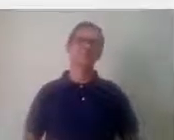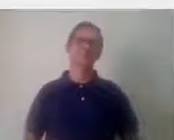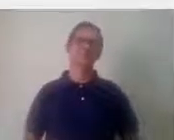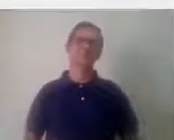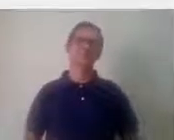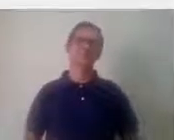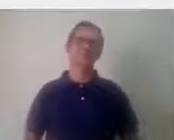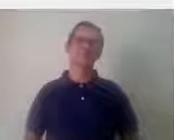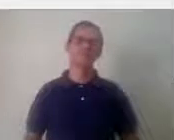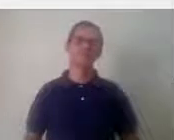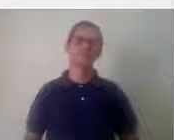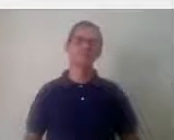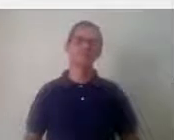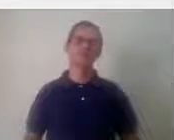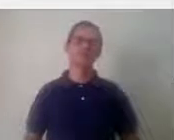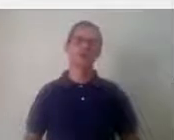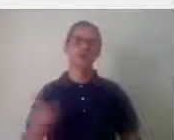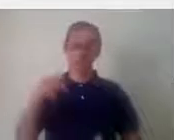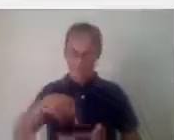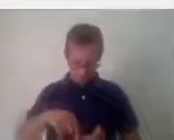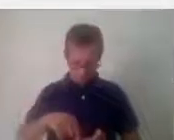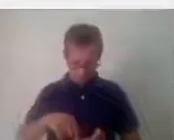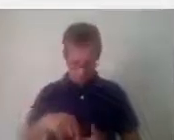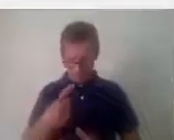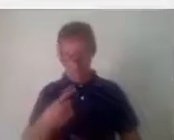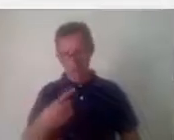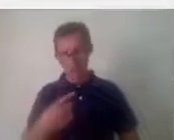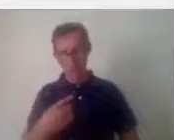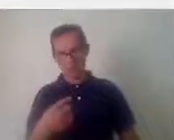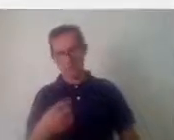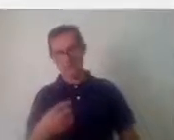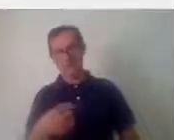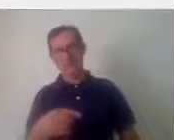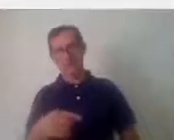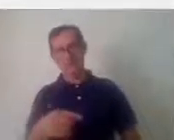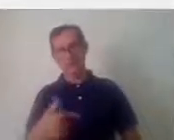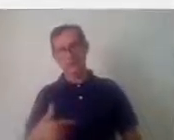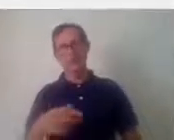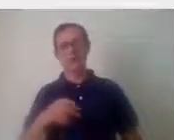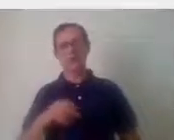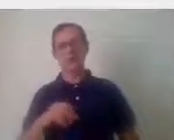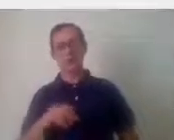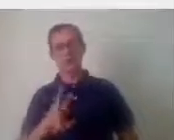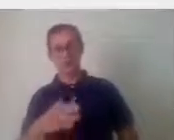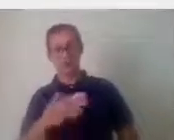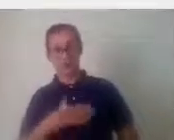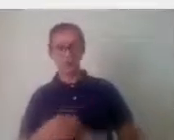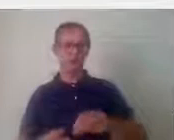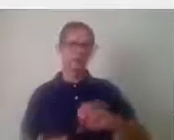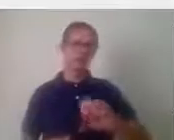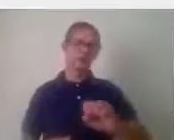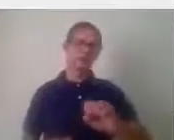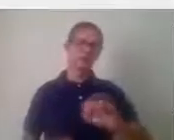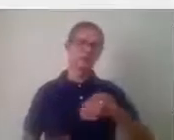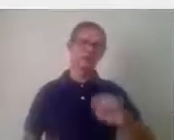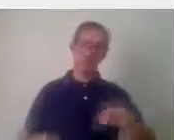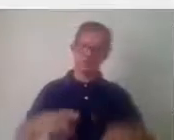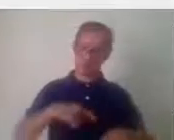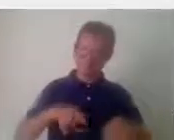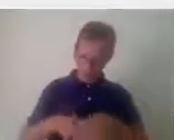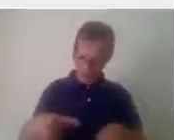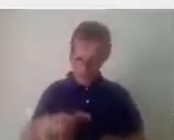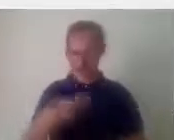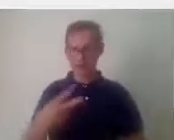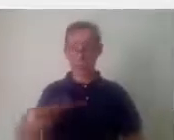a... no ponto 1,5 e 2, né? Essa daí que é a minha essiana. Nós temos menos